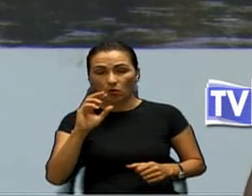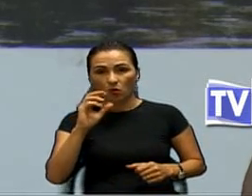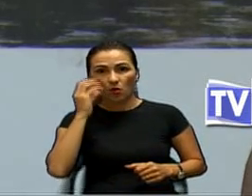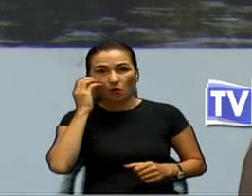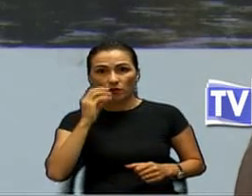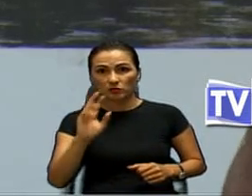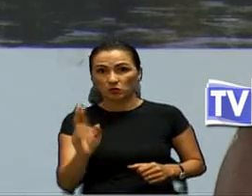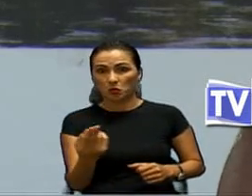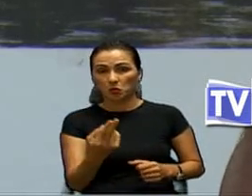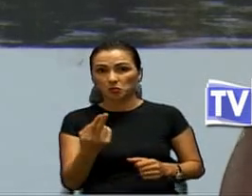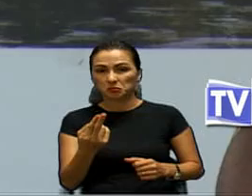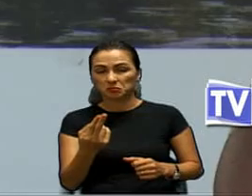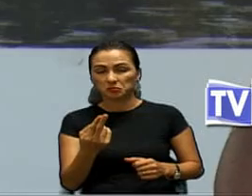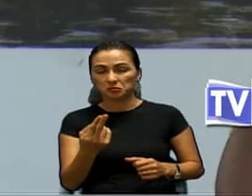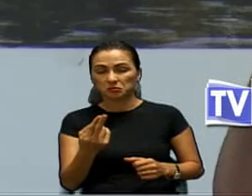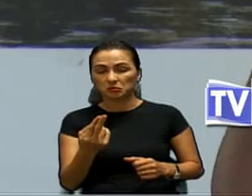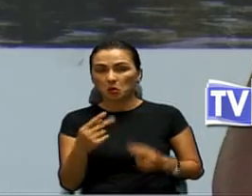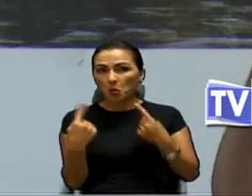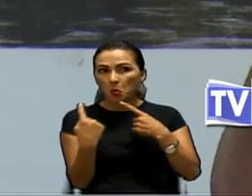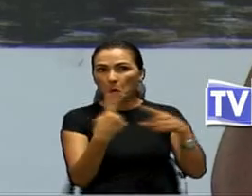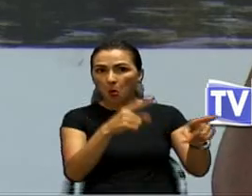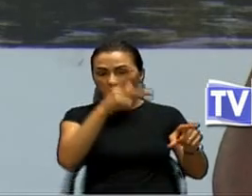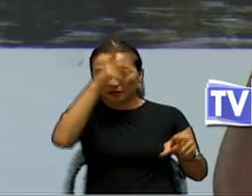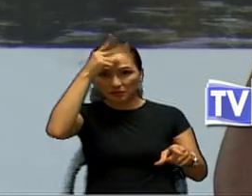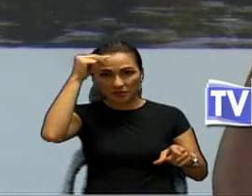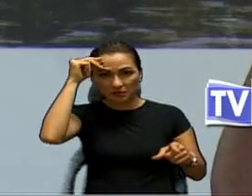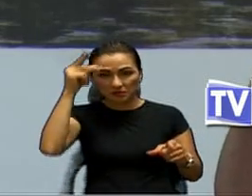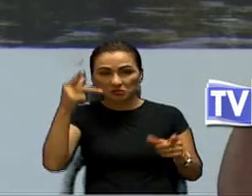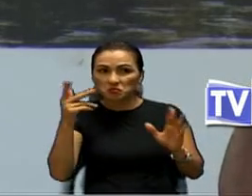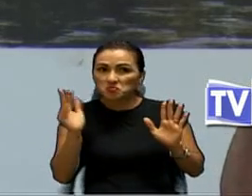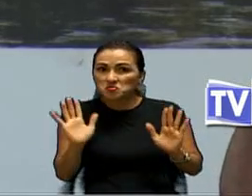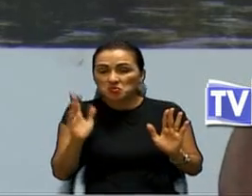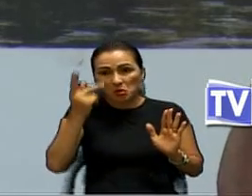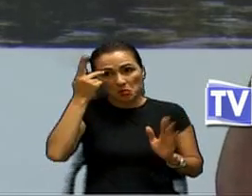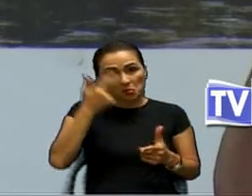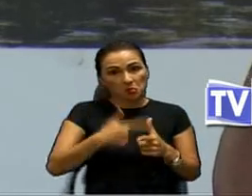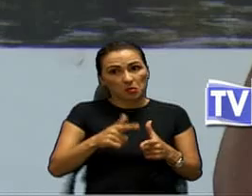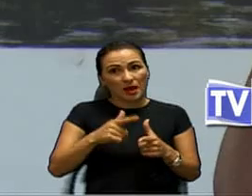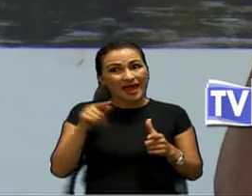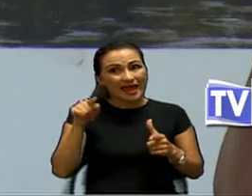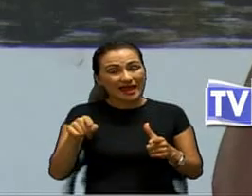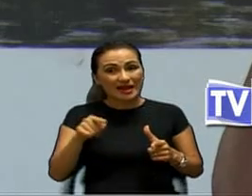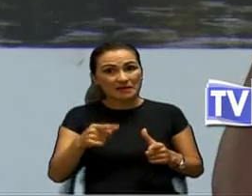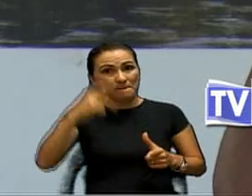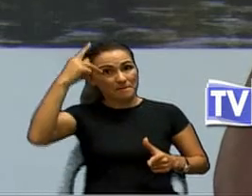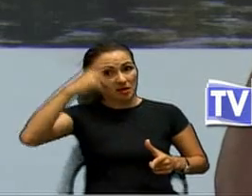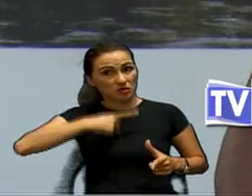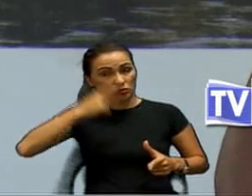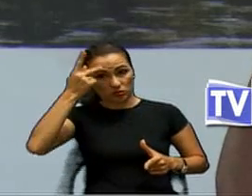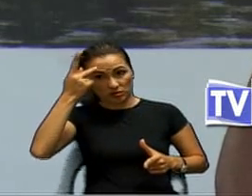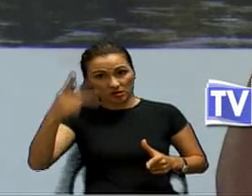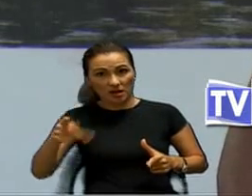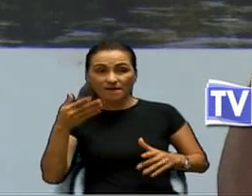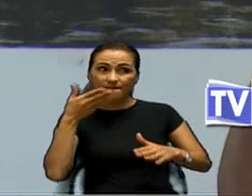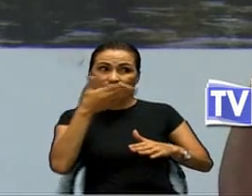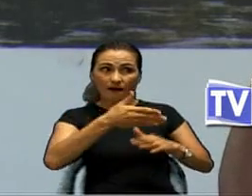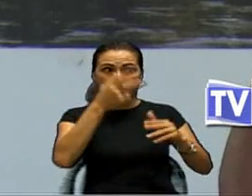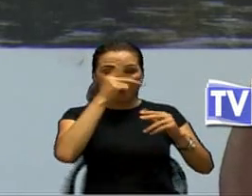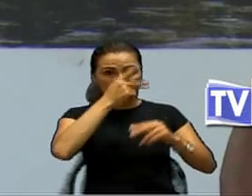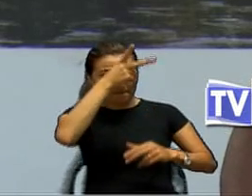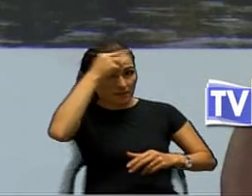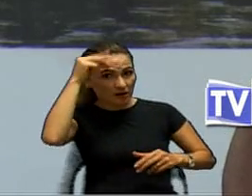as escolas de samba para se promover politicamente. Porque o mínimo que a gente exige